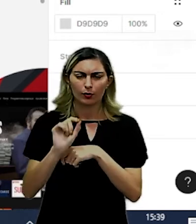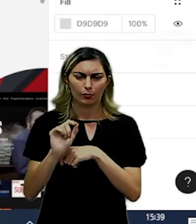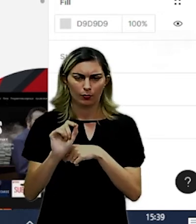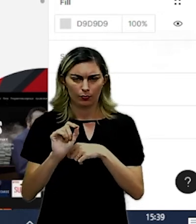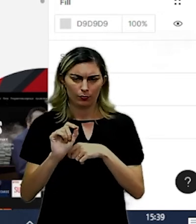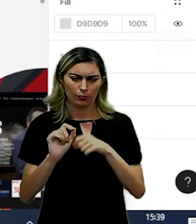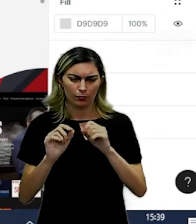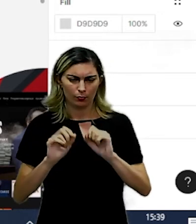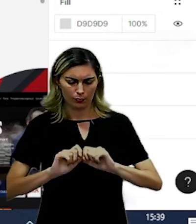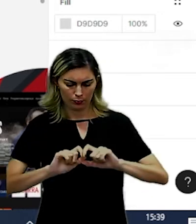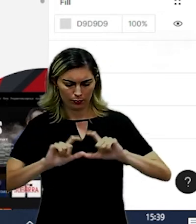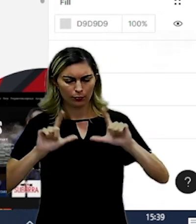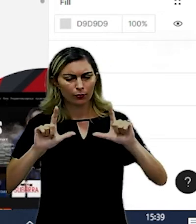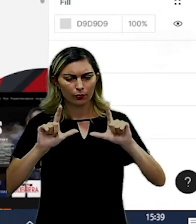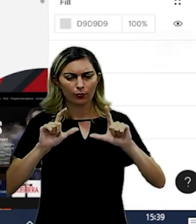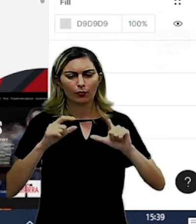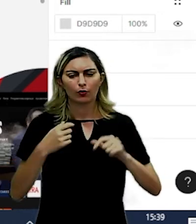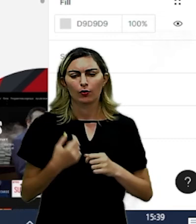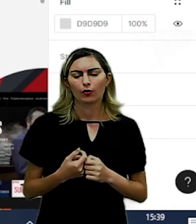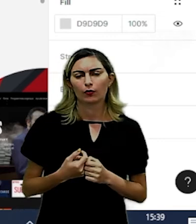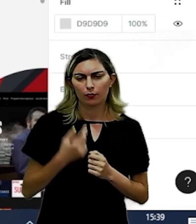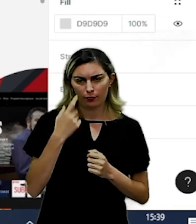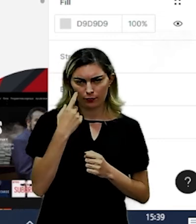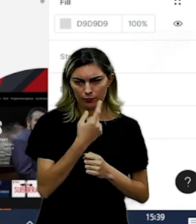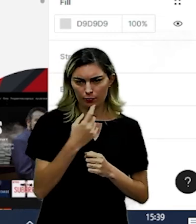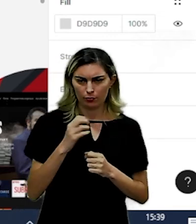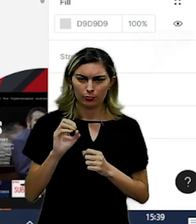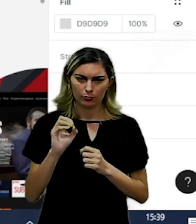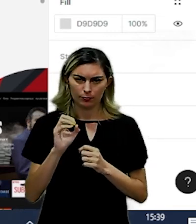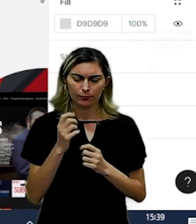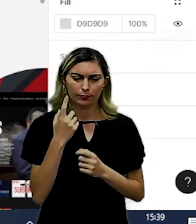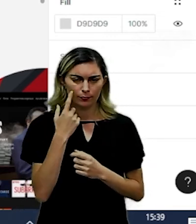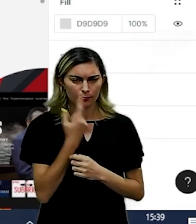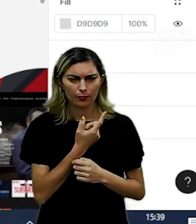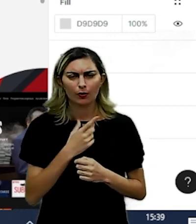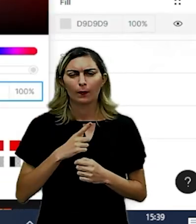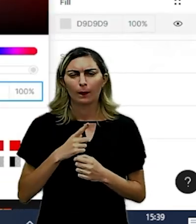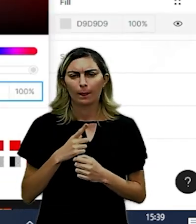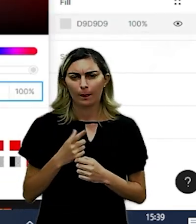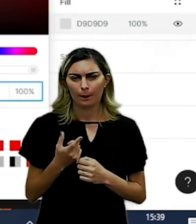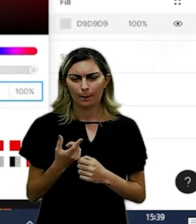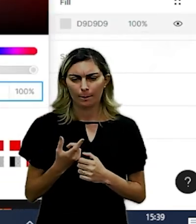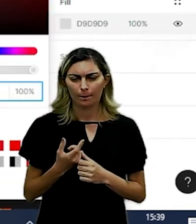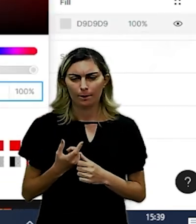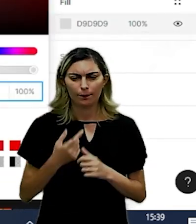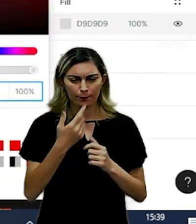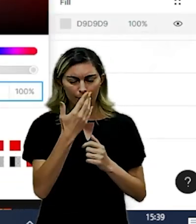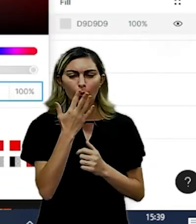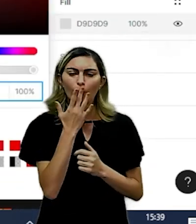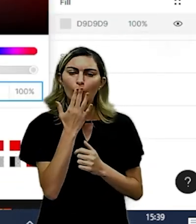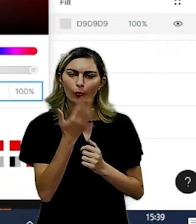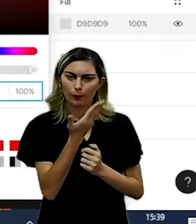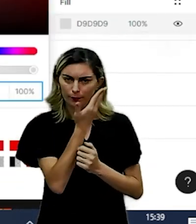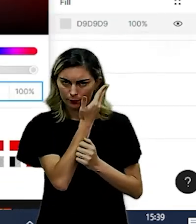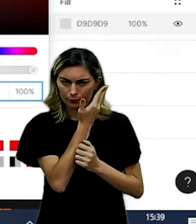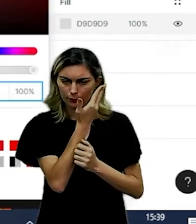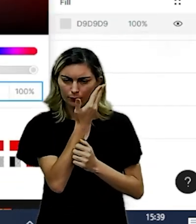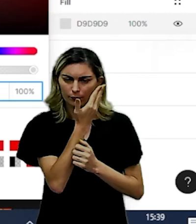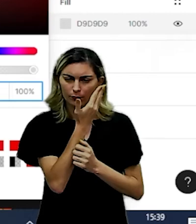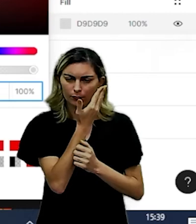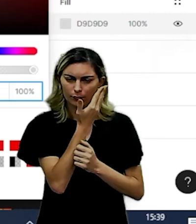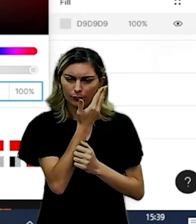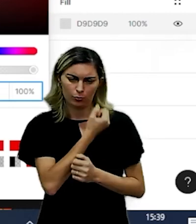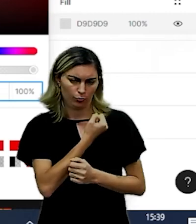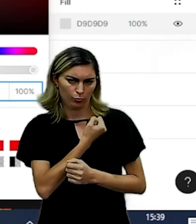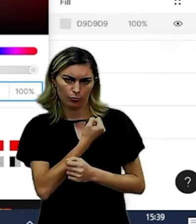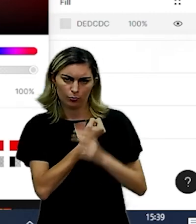F e do 9 ao 0. Então se eu clico aqui, essa cor aqui tem esse valor. Mas